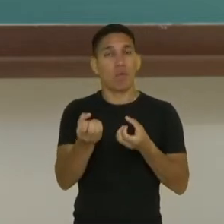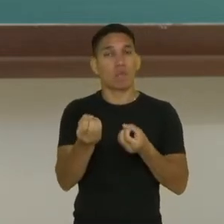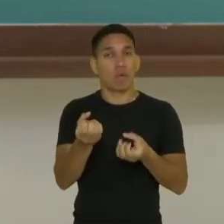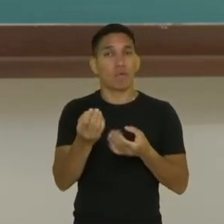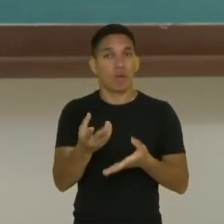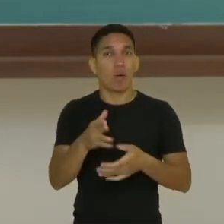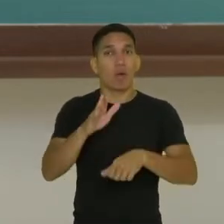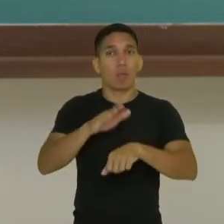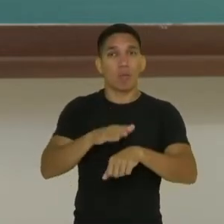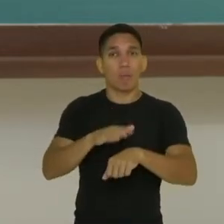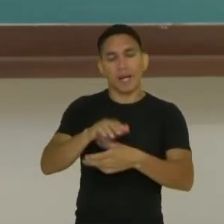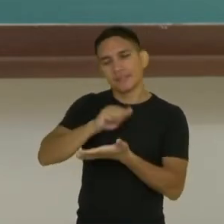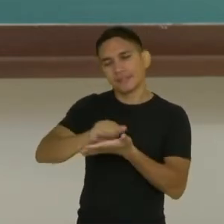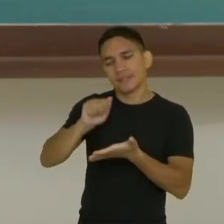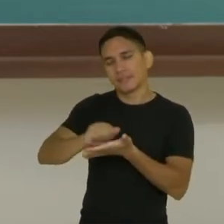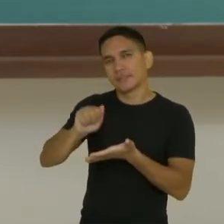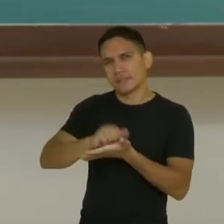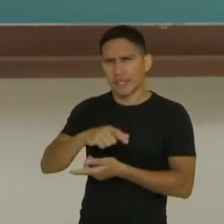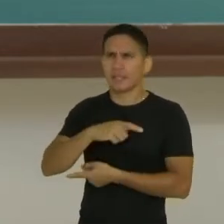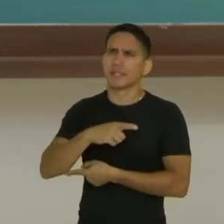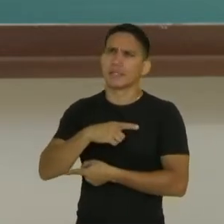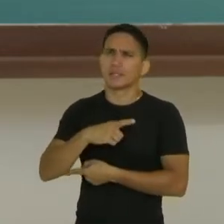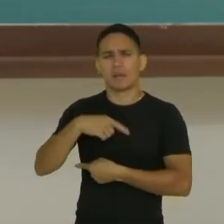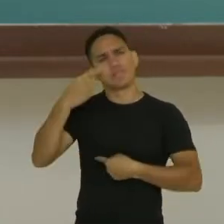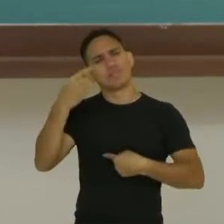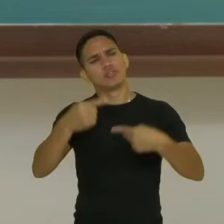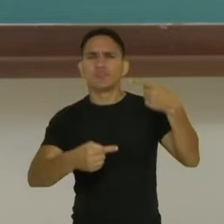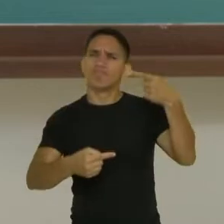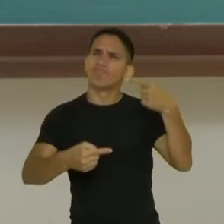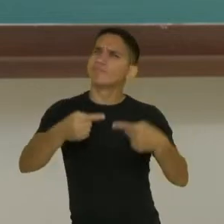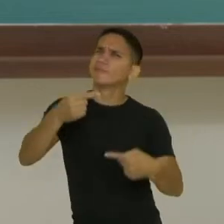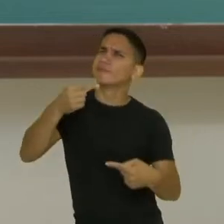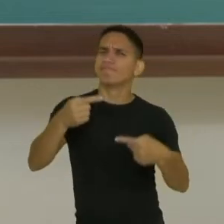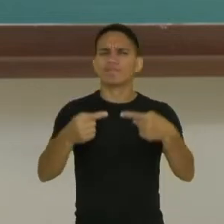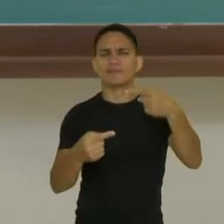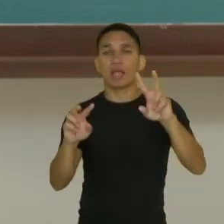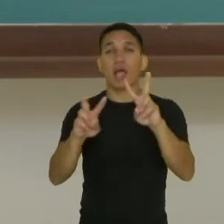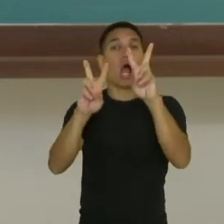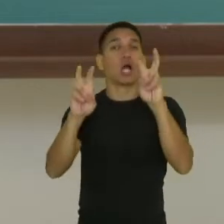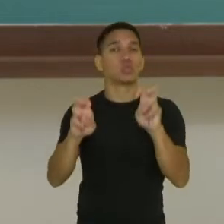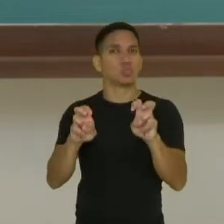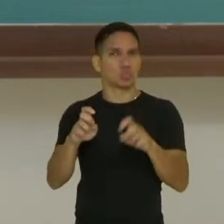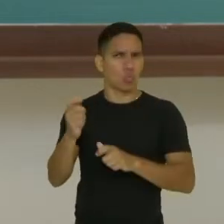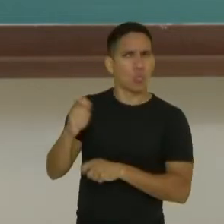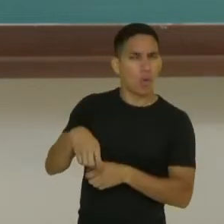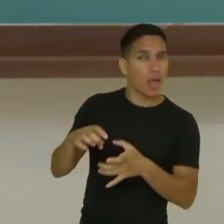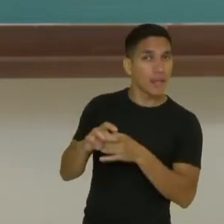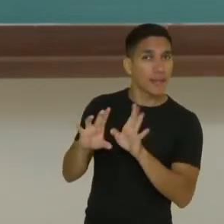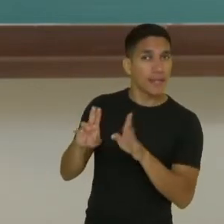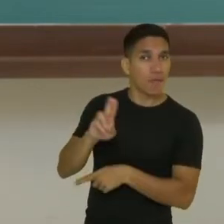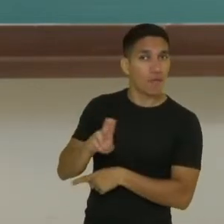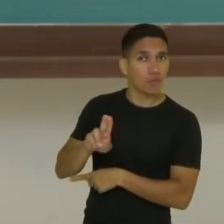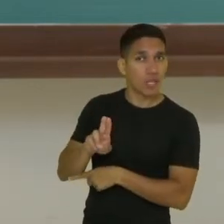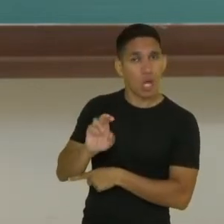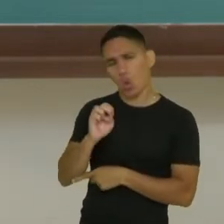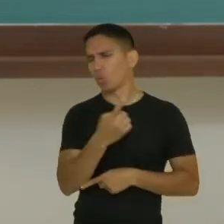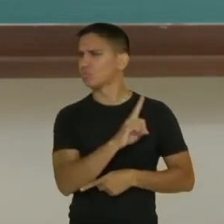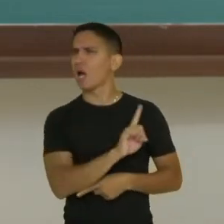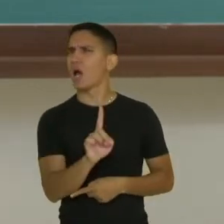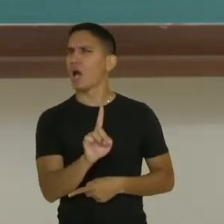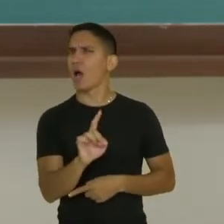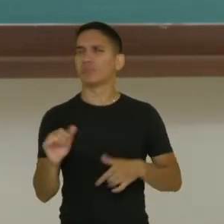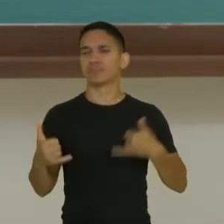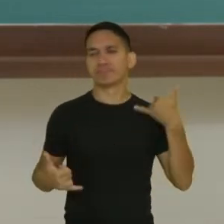período em que ela foi escrita, havia essa discussão a respeito do uso ou não dos aparelhos celulares dentro de sala de